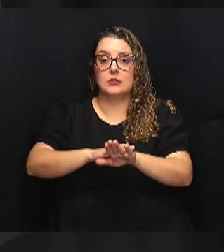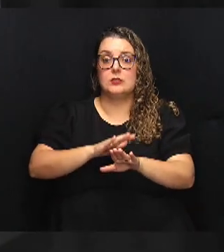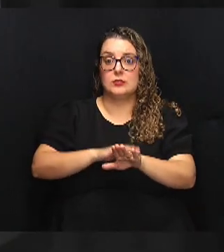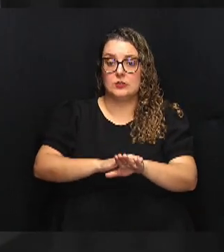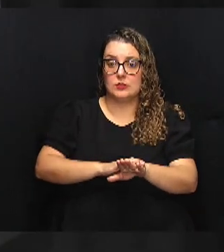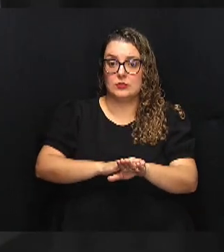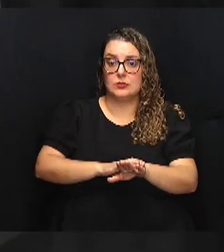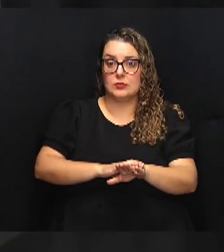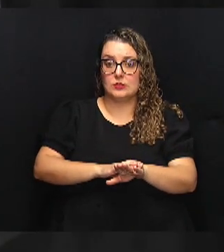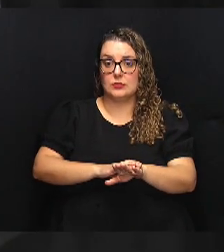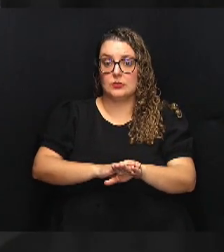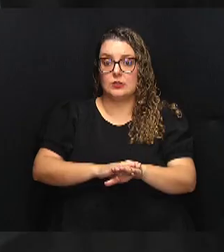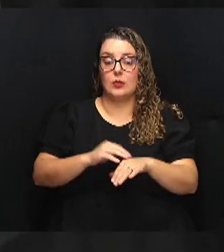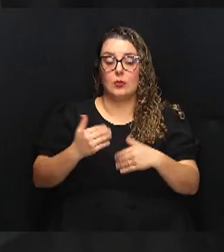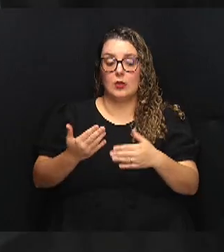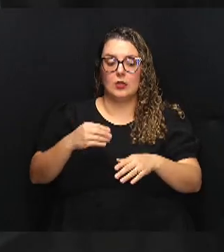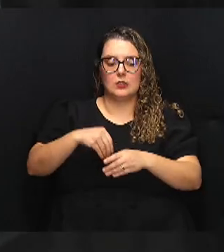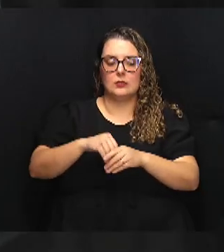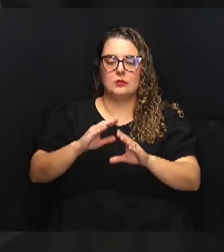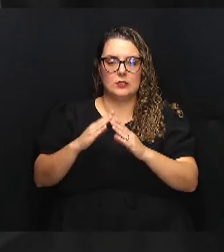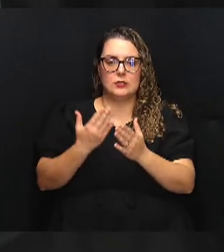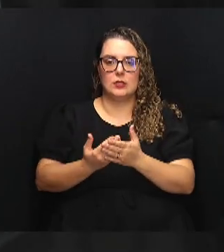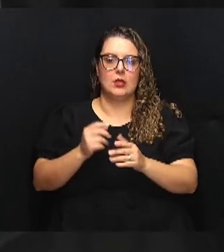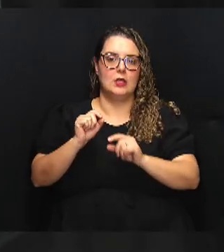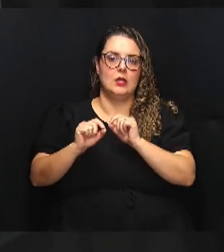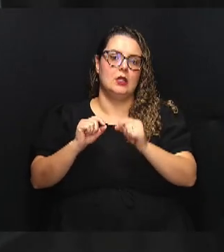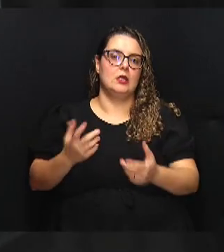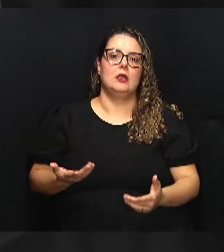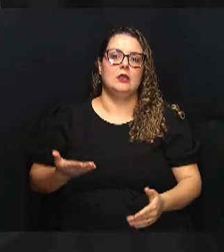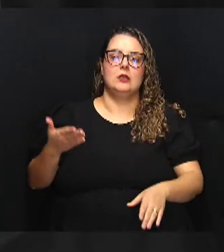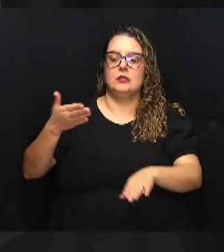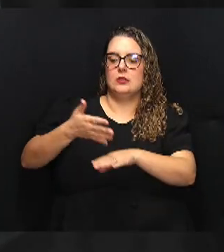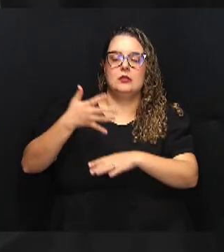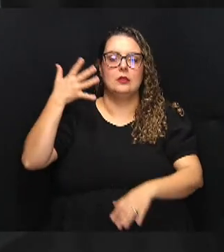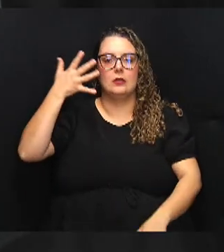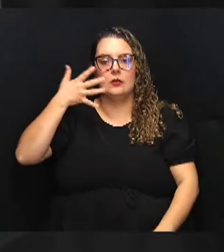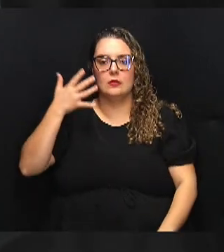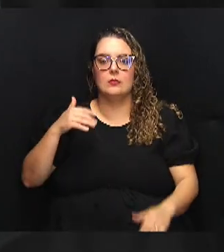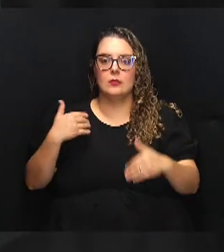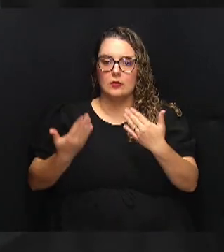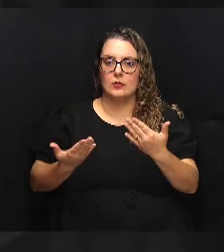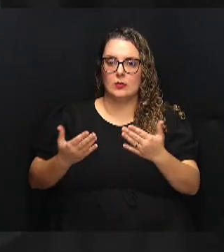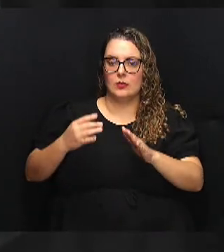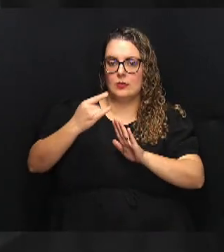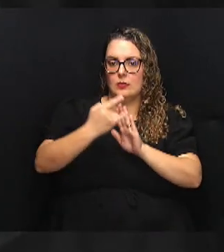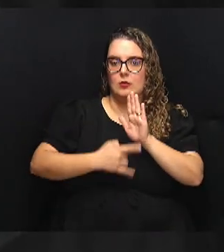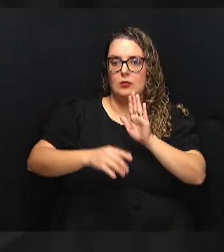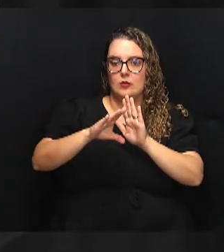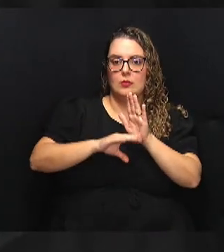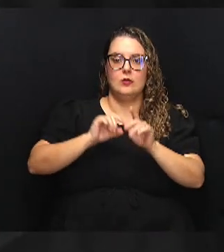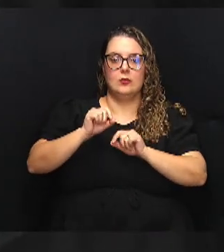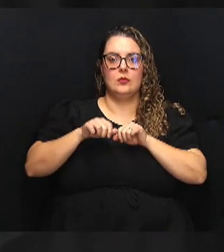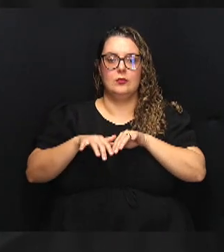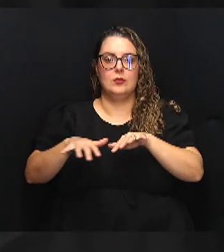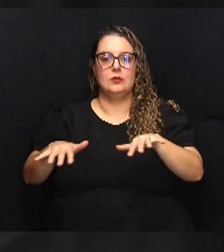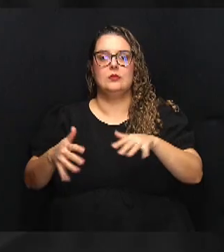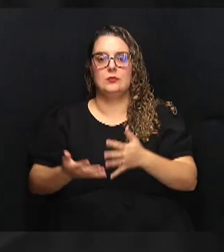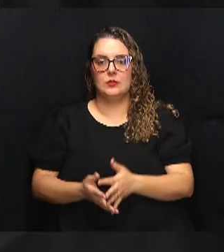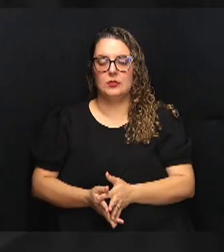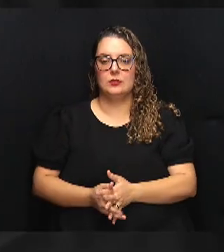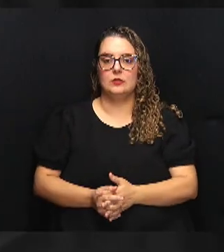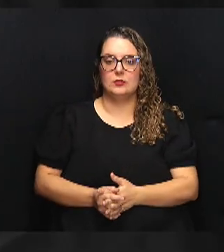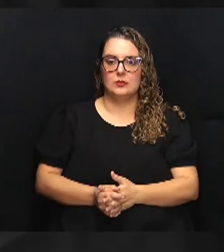hoje nas escolas, né? Quem está indo lá da palestra, qual o currículo, né? O que foi distribuído.